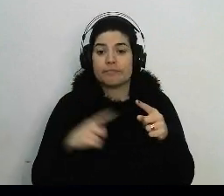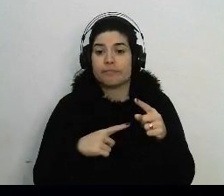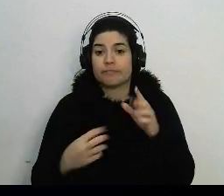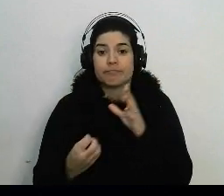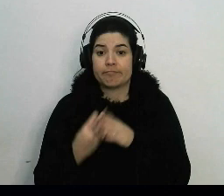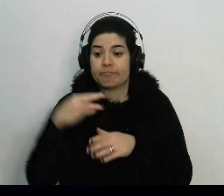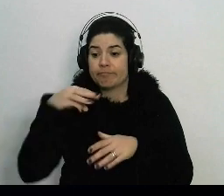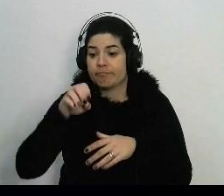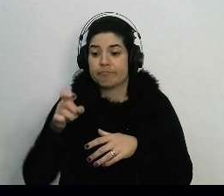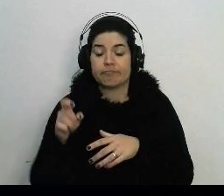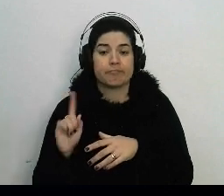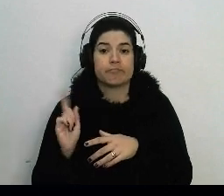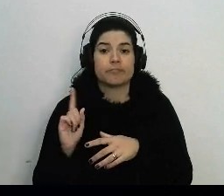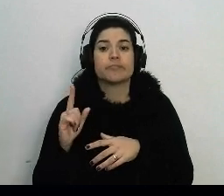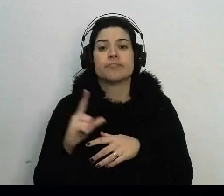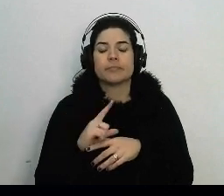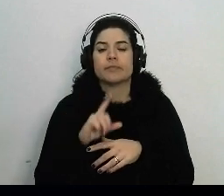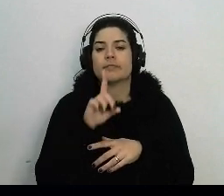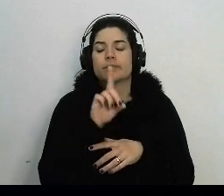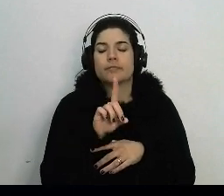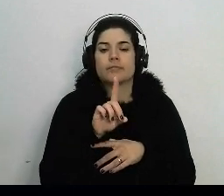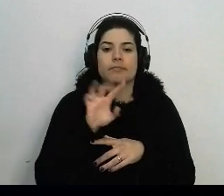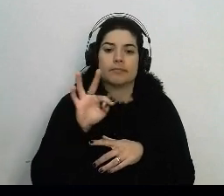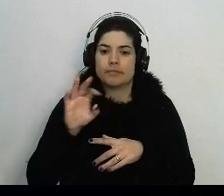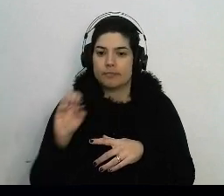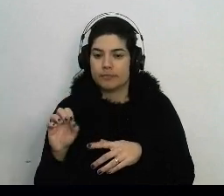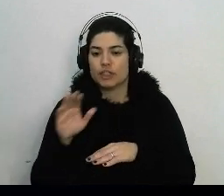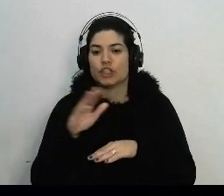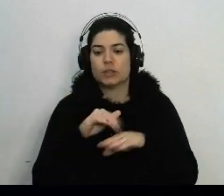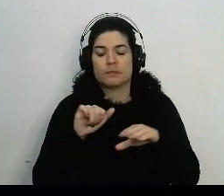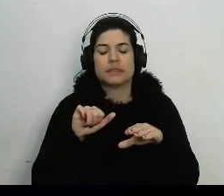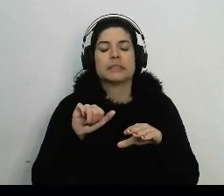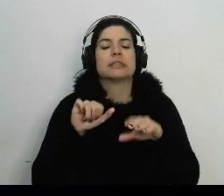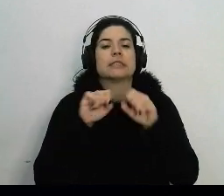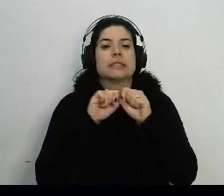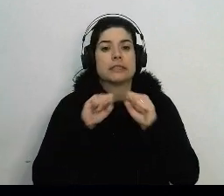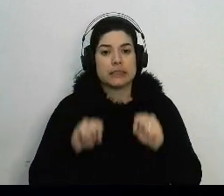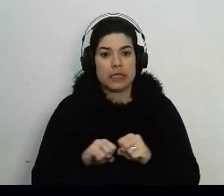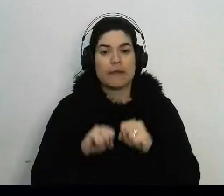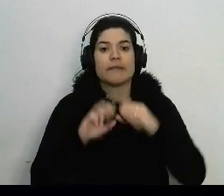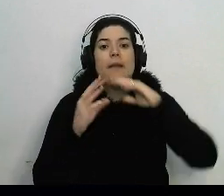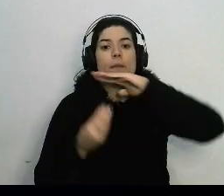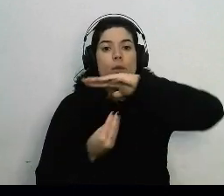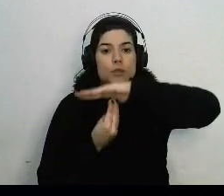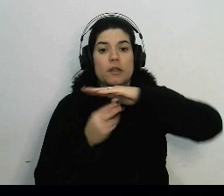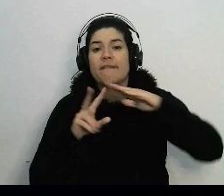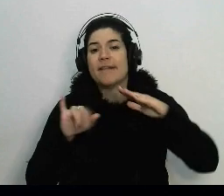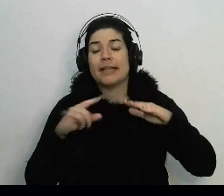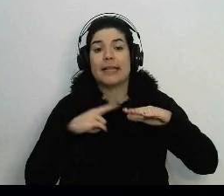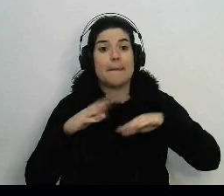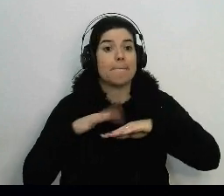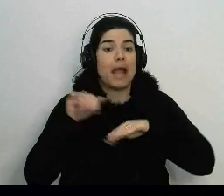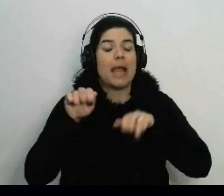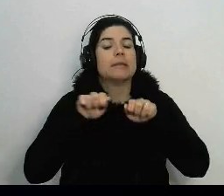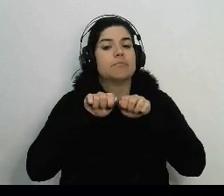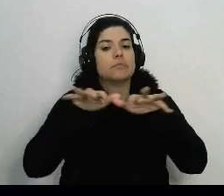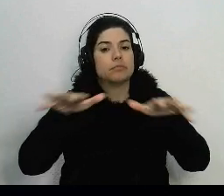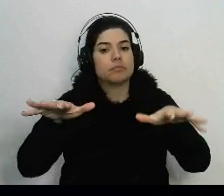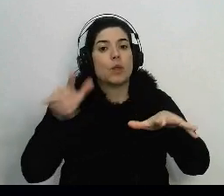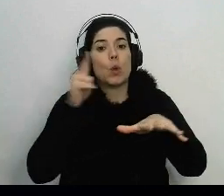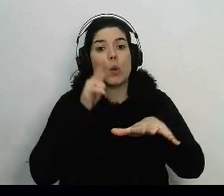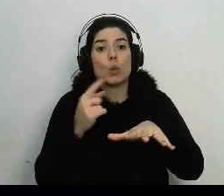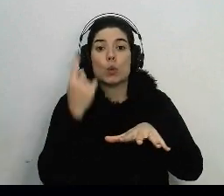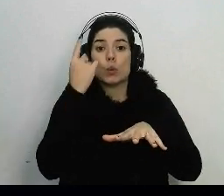com DTO, ele vai chamar um service, ele vai chamar um repositório e automaticamente ele vai gerar muito mais cobertura com um único teste. Em vez de eu